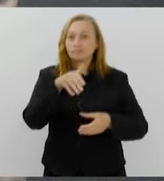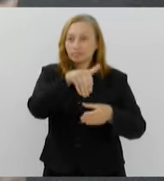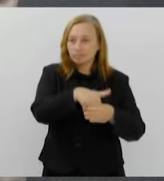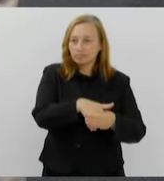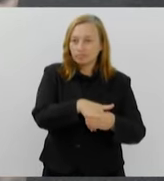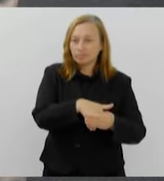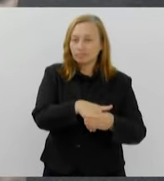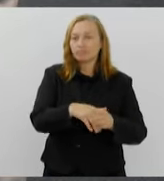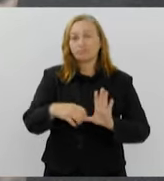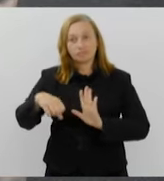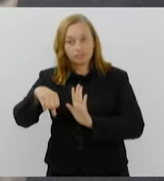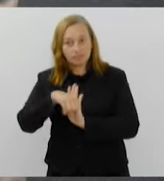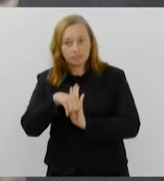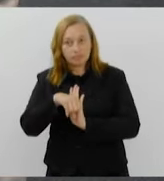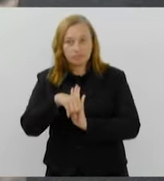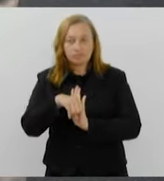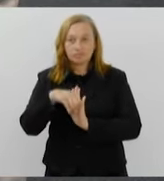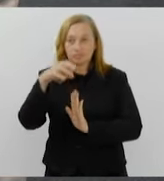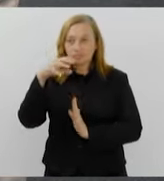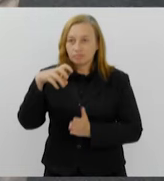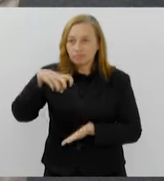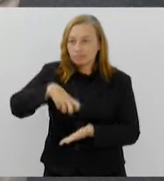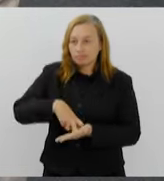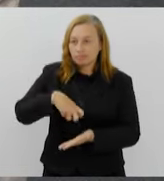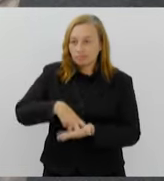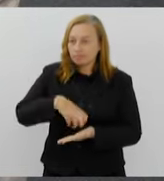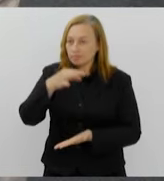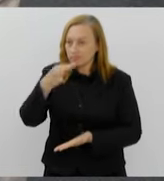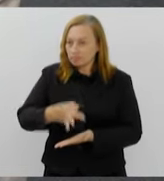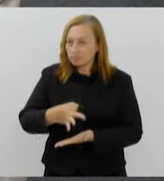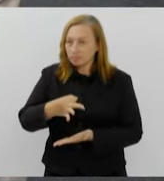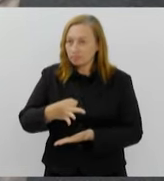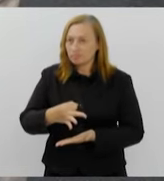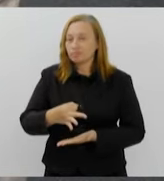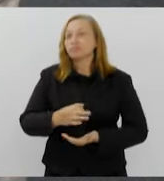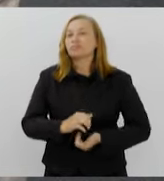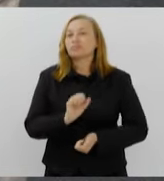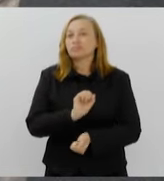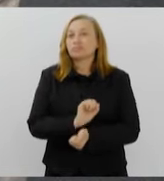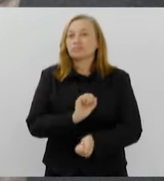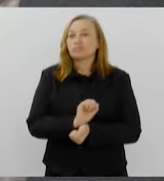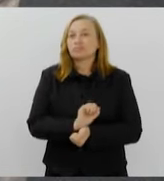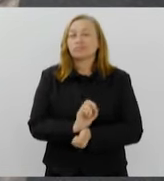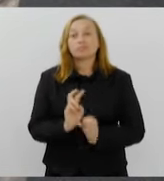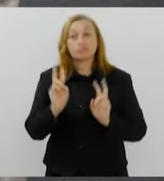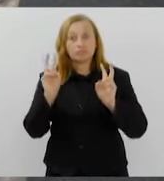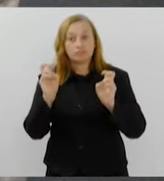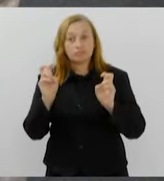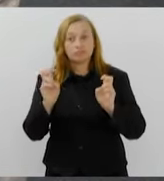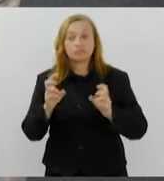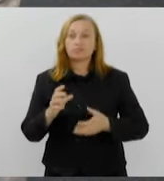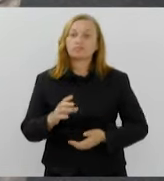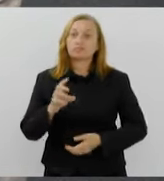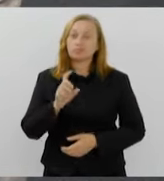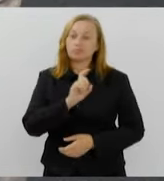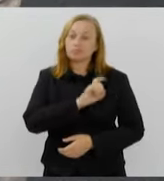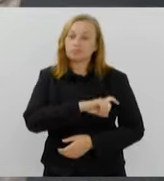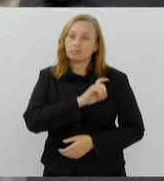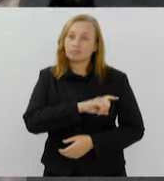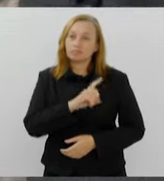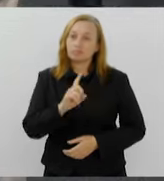criminal buscando a punição exemplar que se espera para uma situação tão covarde e